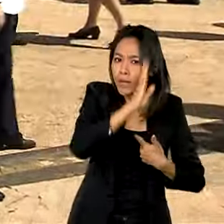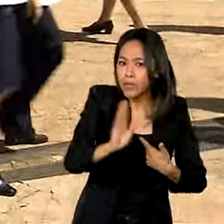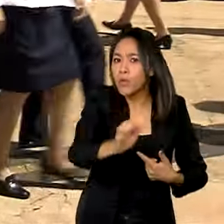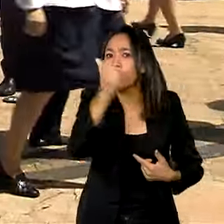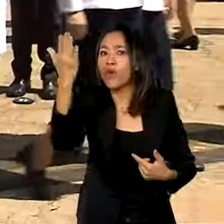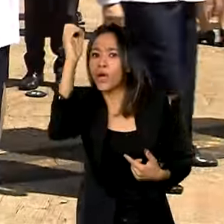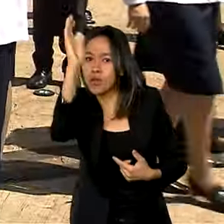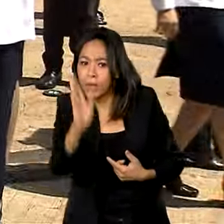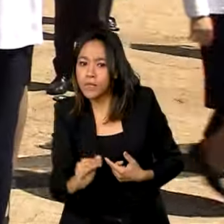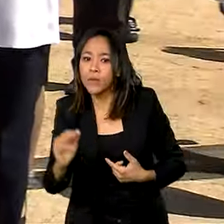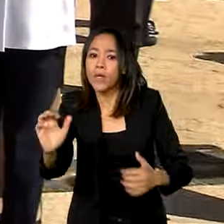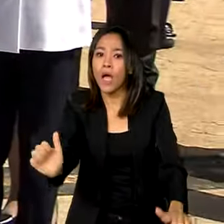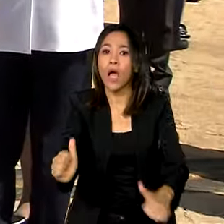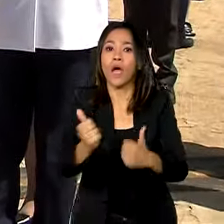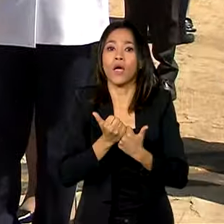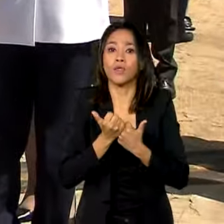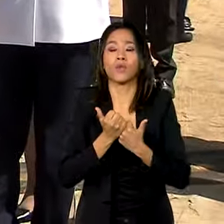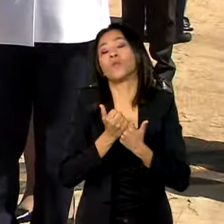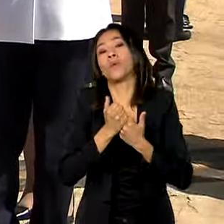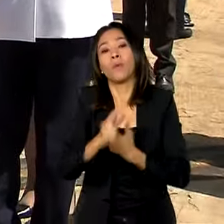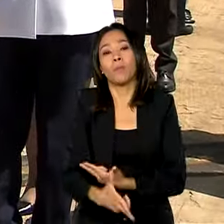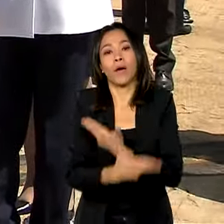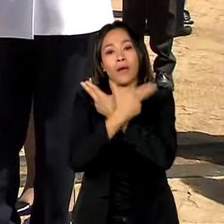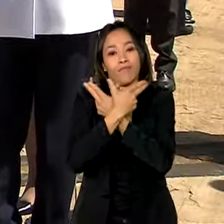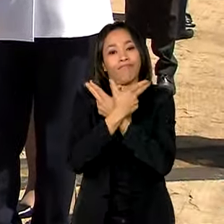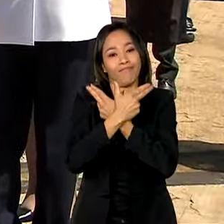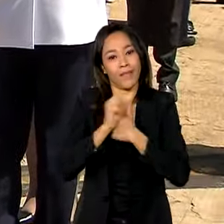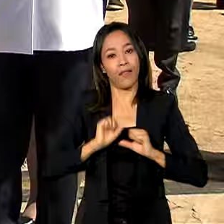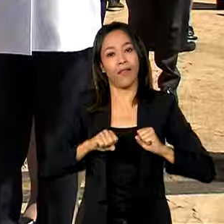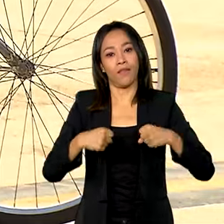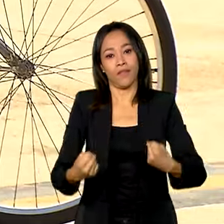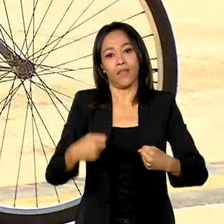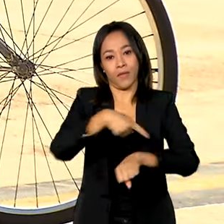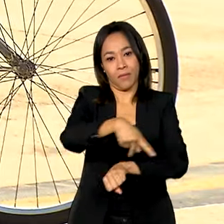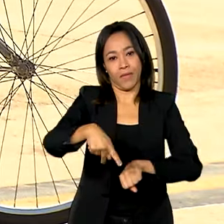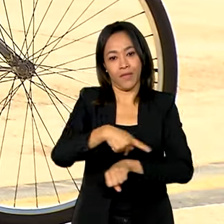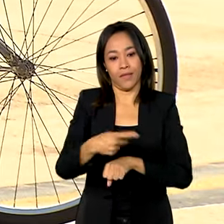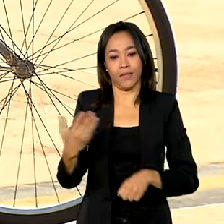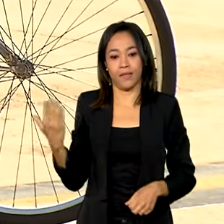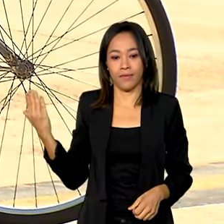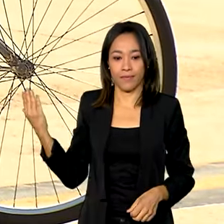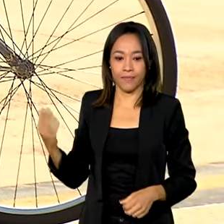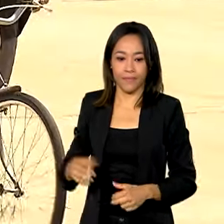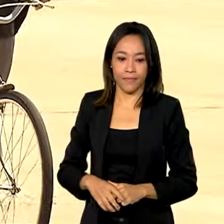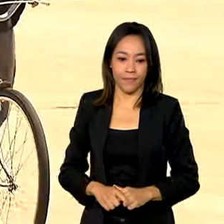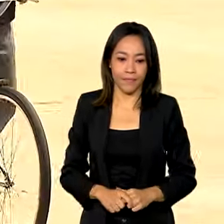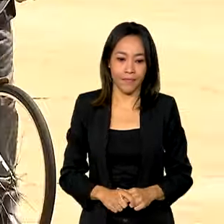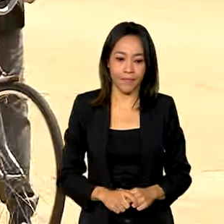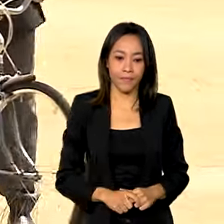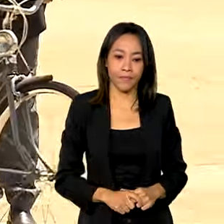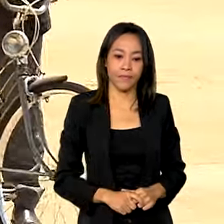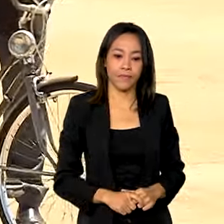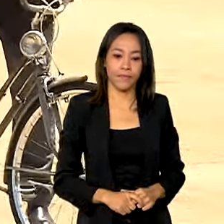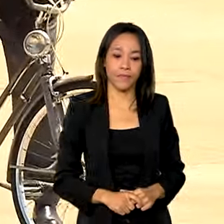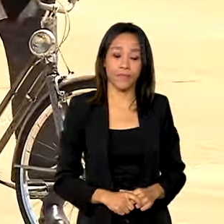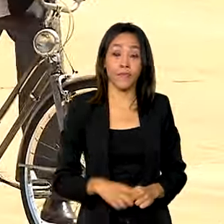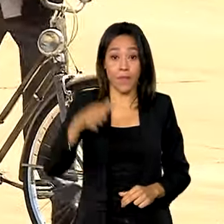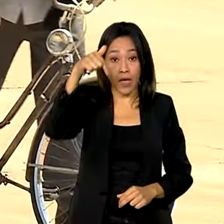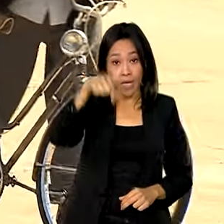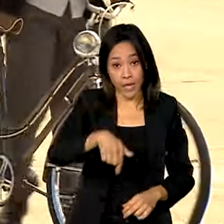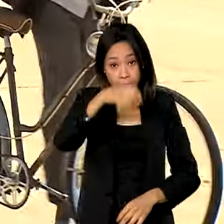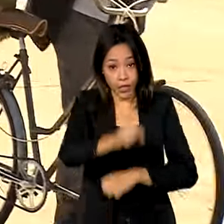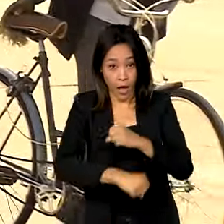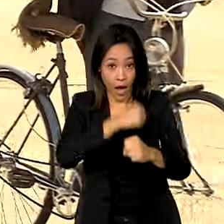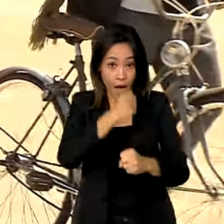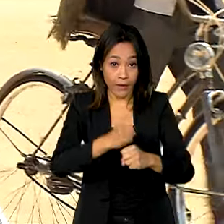contribuíram para o fortalecimento da aviação e defesa do país este ano a